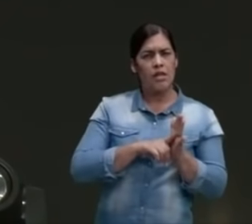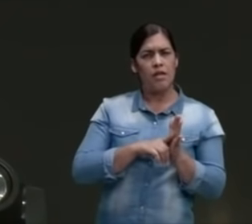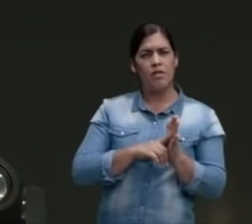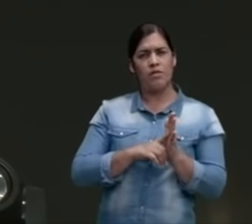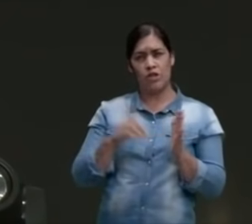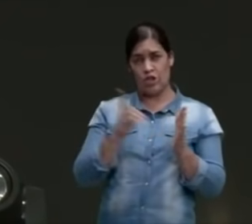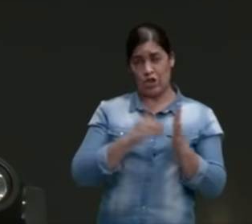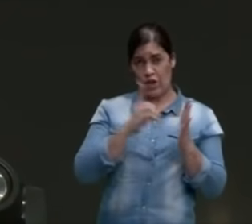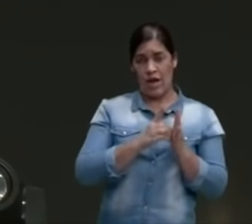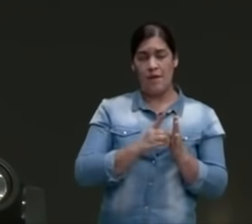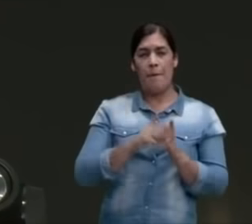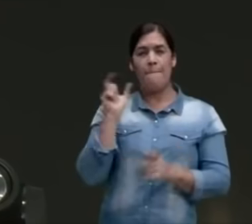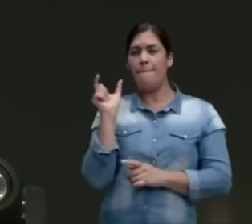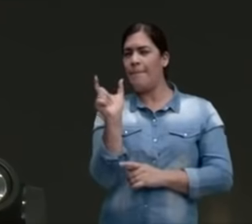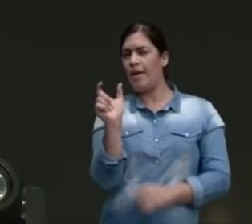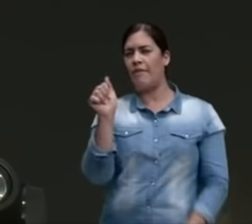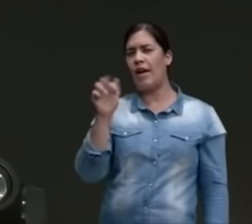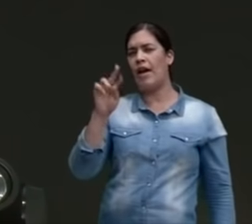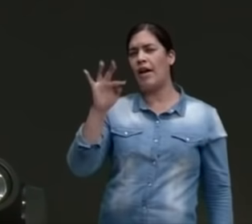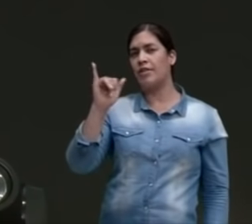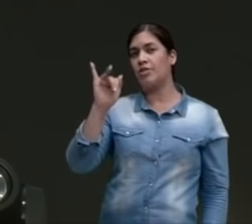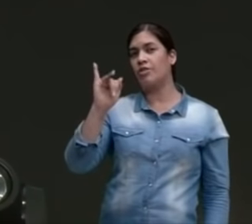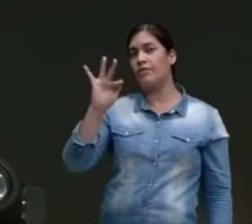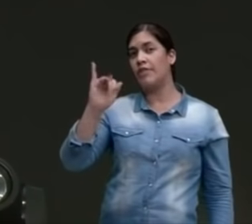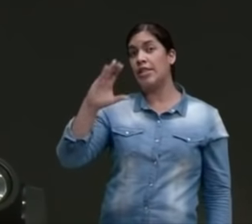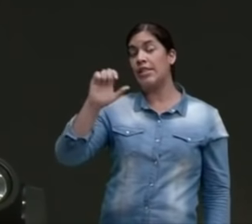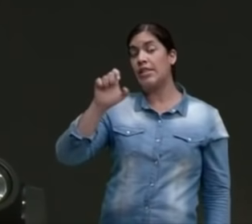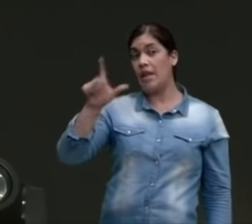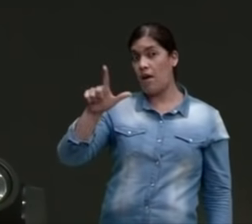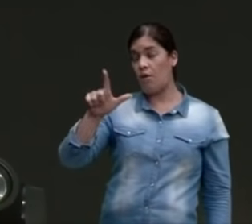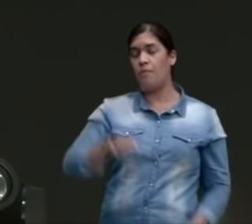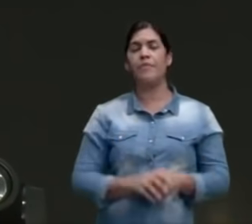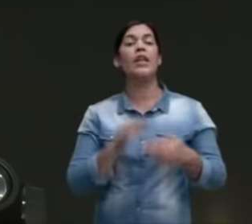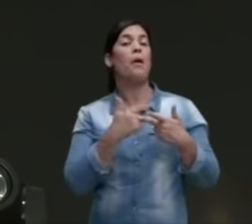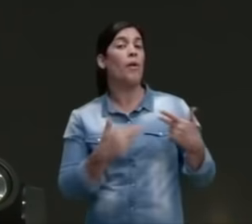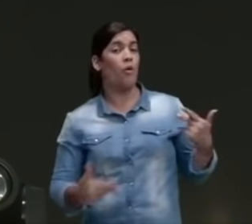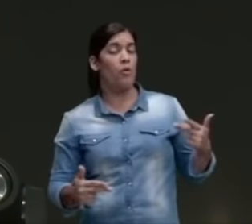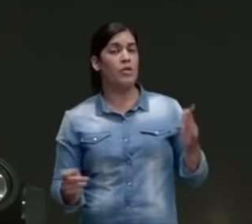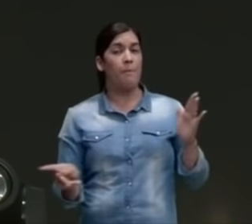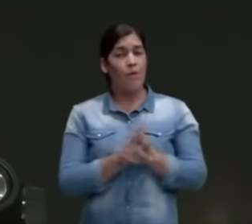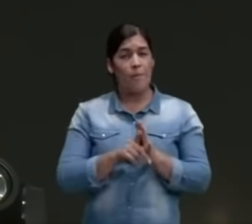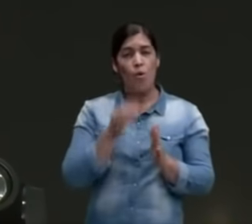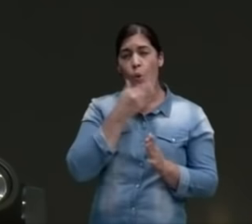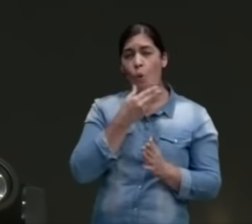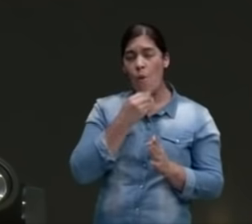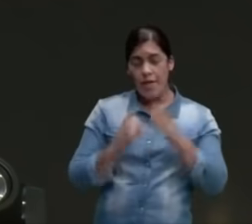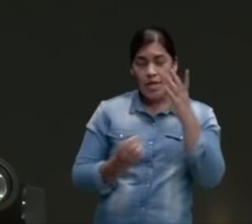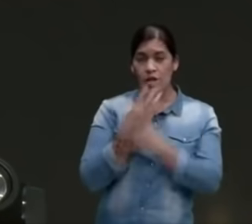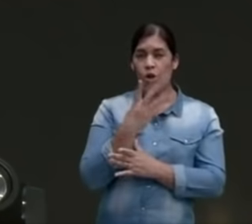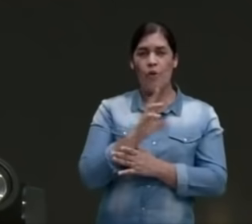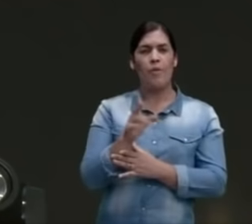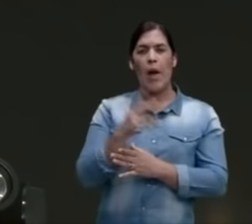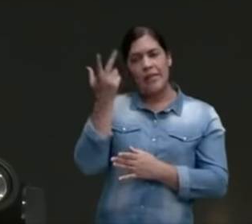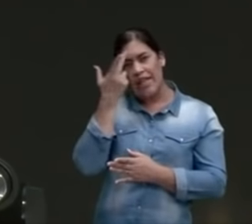artificial significa o seguinte: algo que foi produzido pelo homem e não por causas naturais. Então aqui a gente